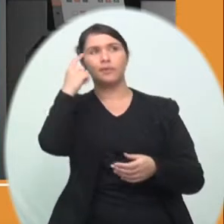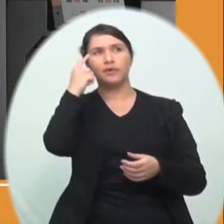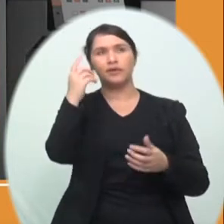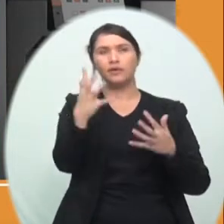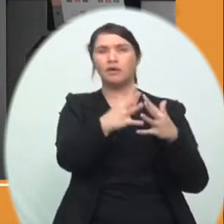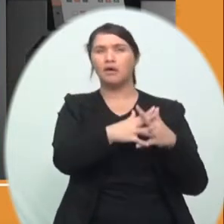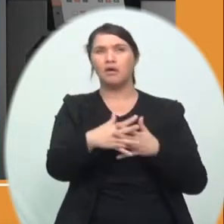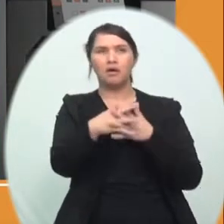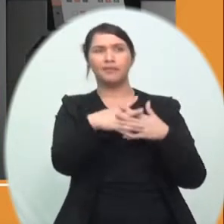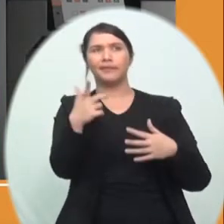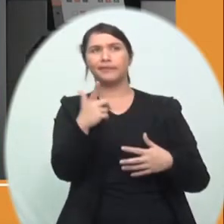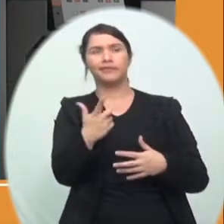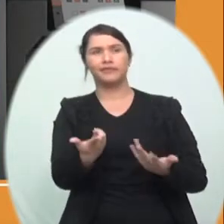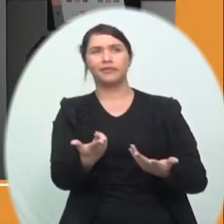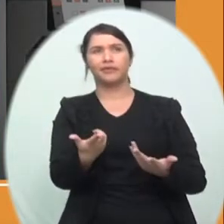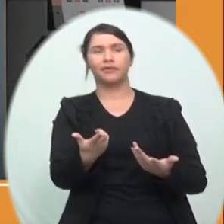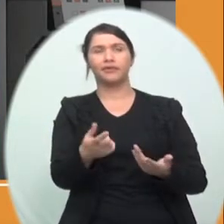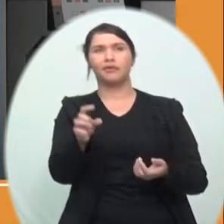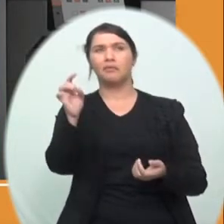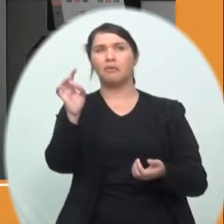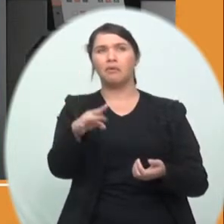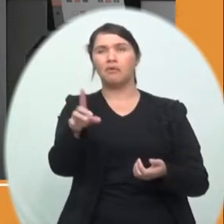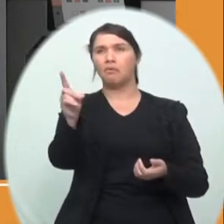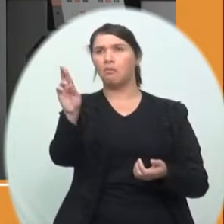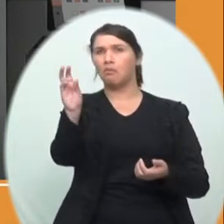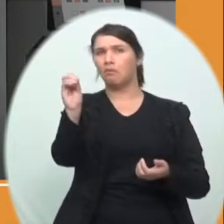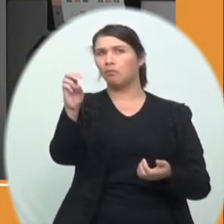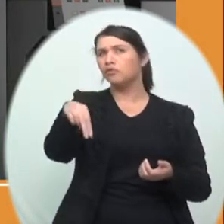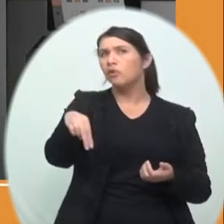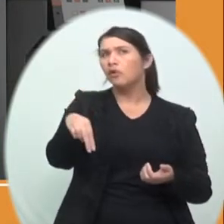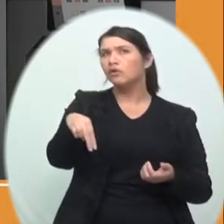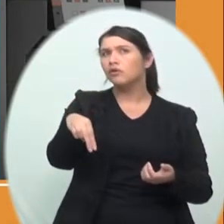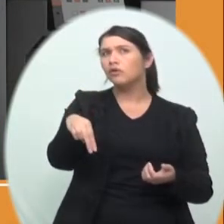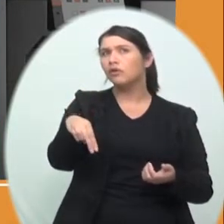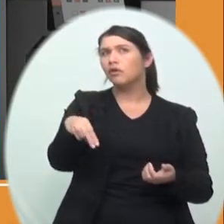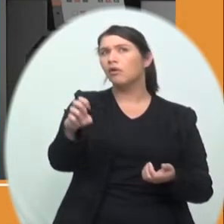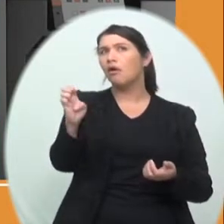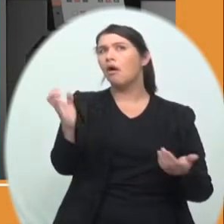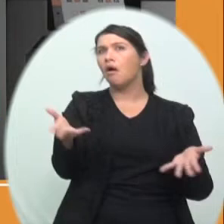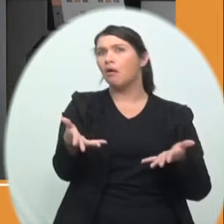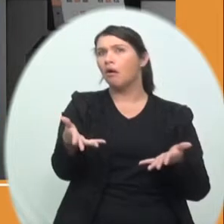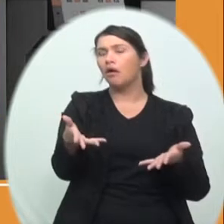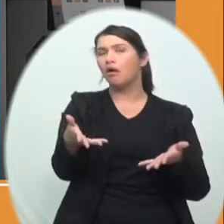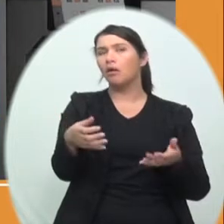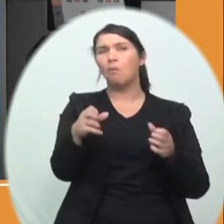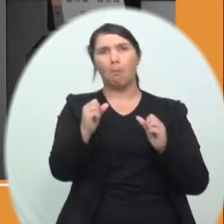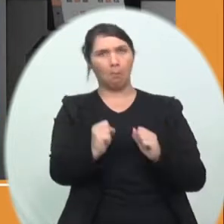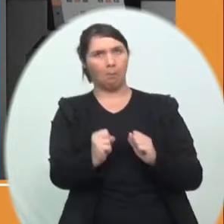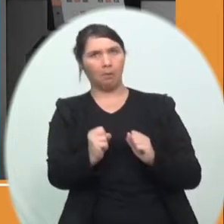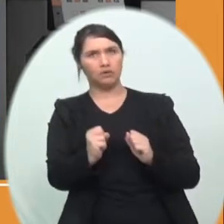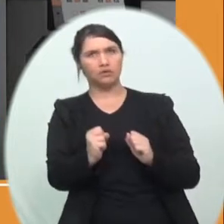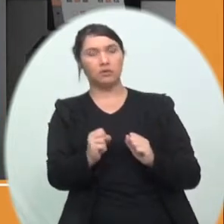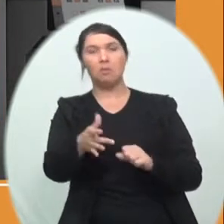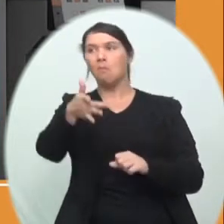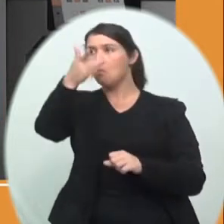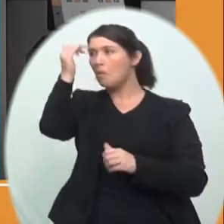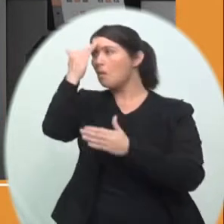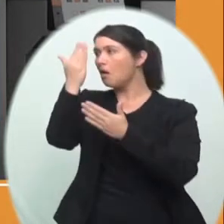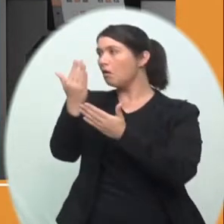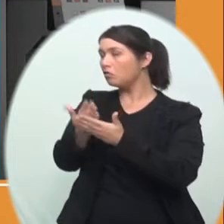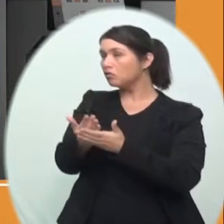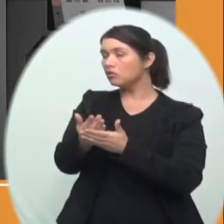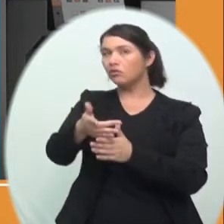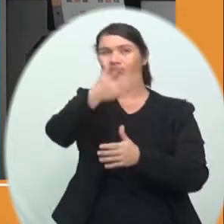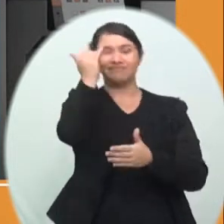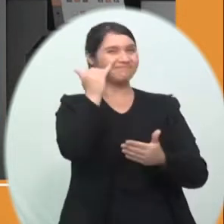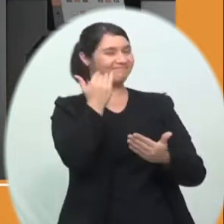ter só dronezinho levando para as pessoas ali. É possível? Alguns acreditam, alguns não. Já é. Alguns, se